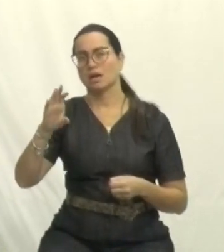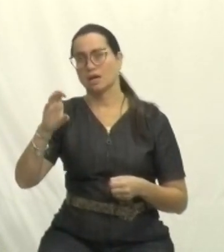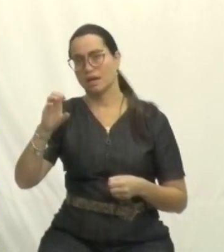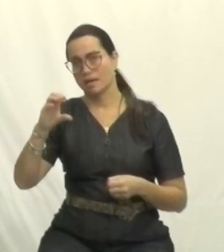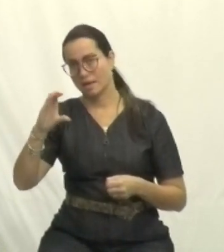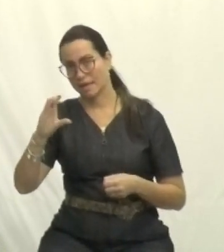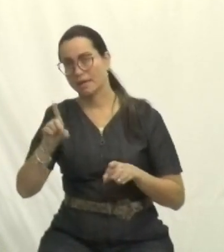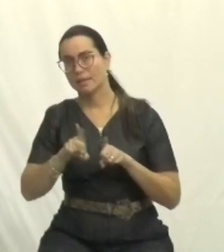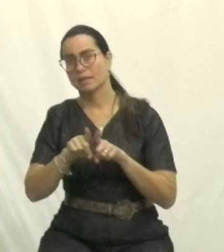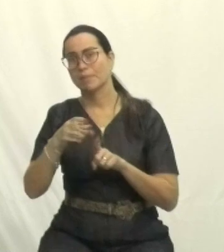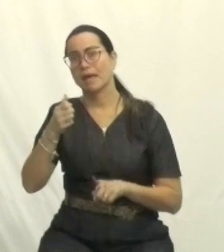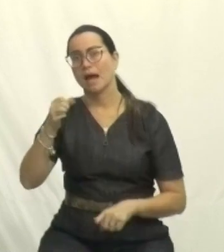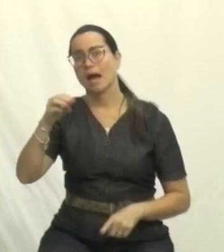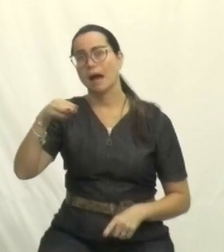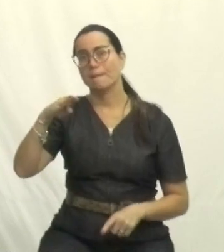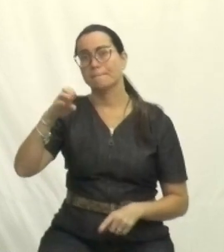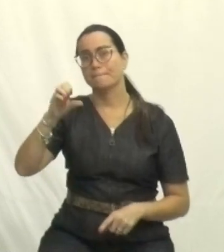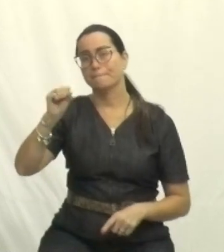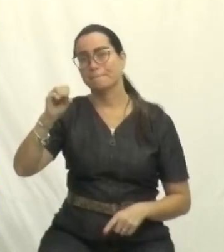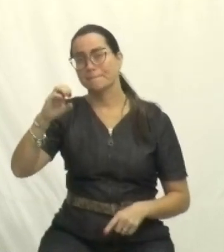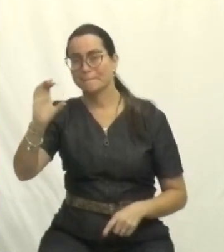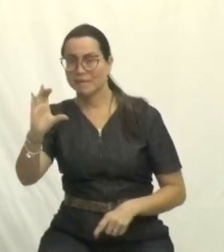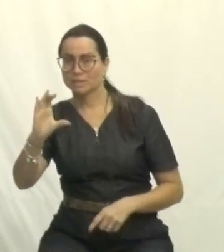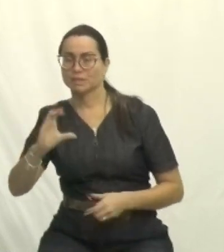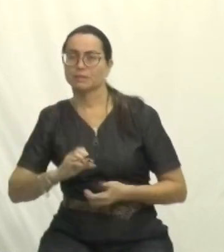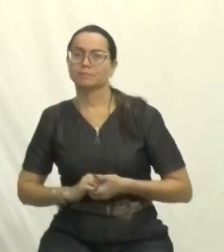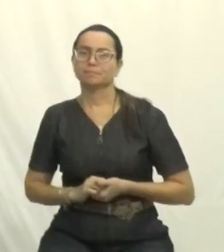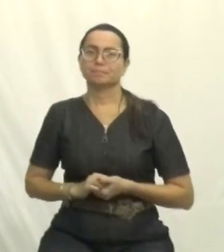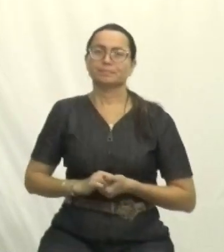né, do extremo sul catarinense. Então,